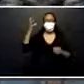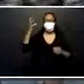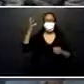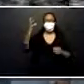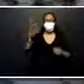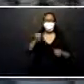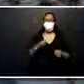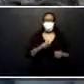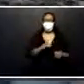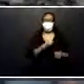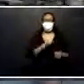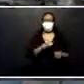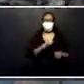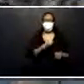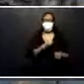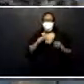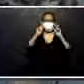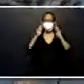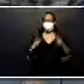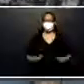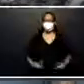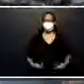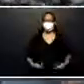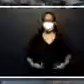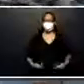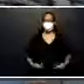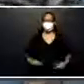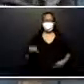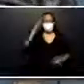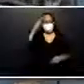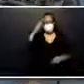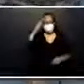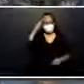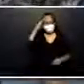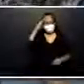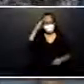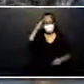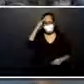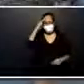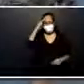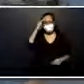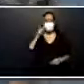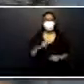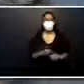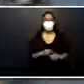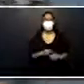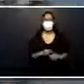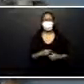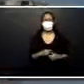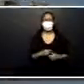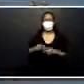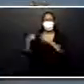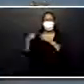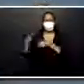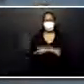atos humanos cabíveis de reflexões, né, sob o ponto de vista da tradição e